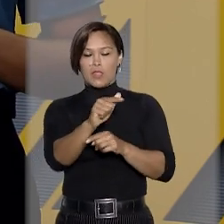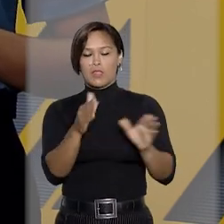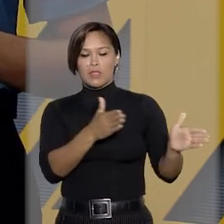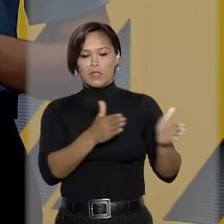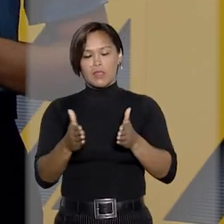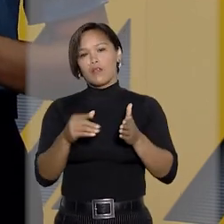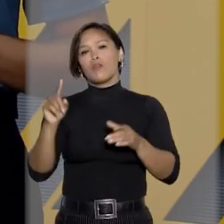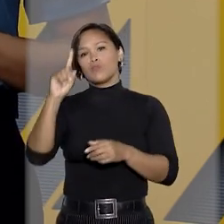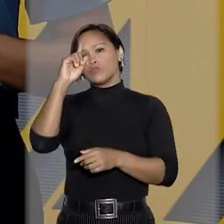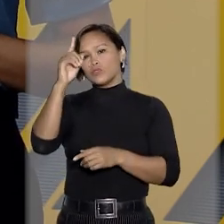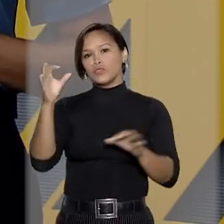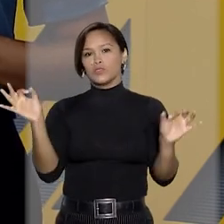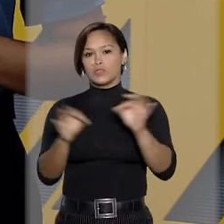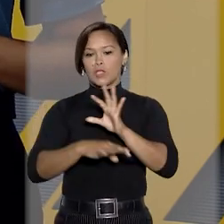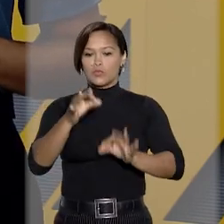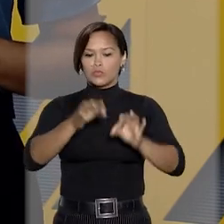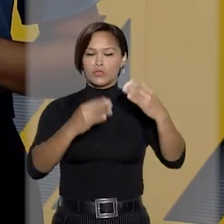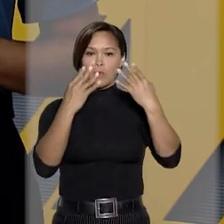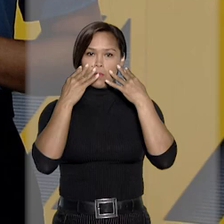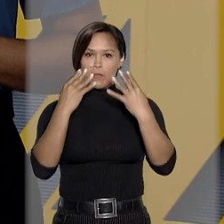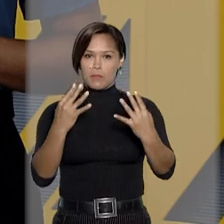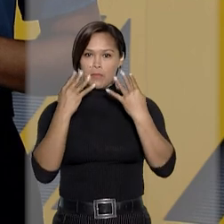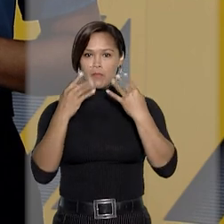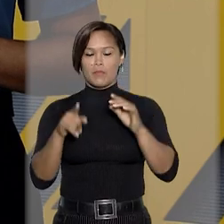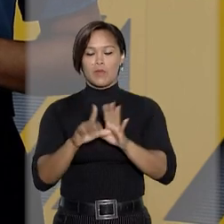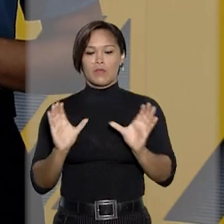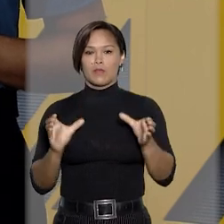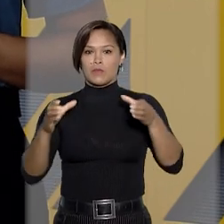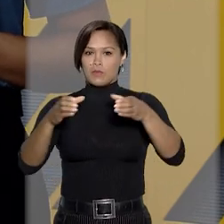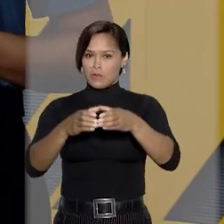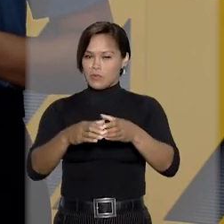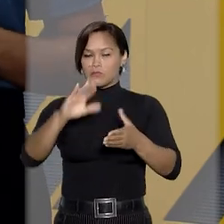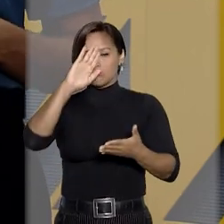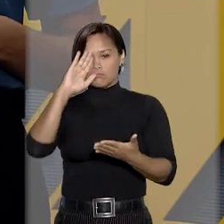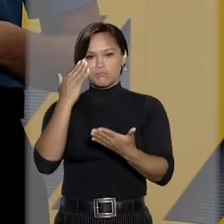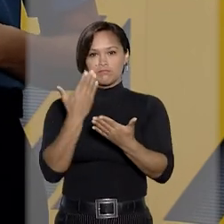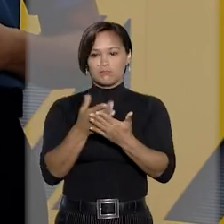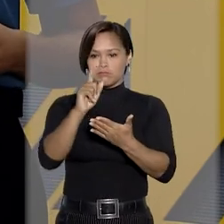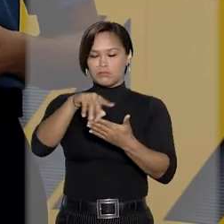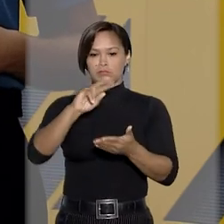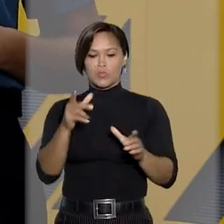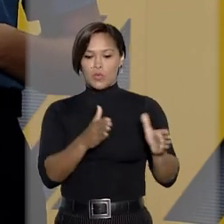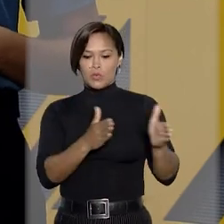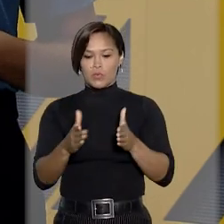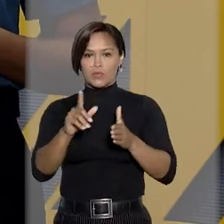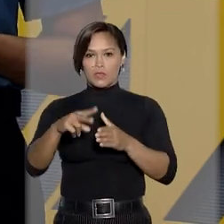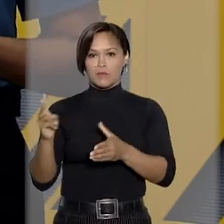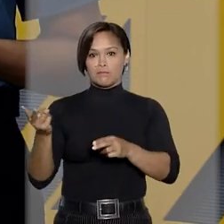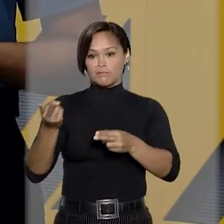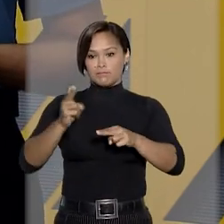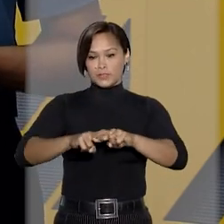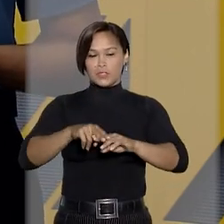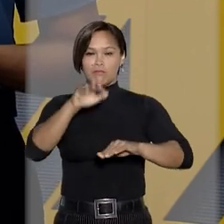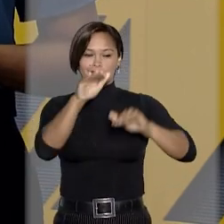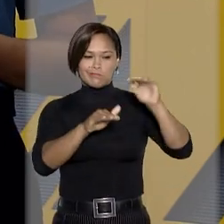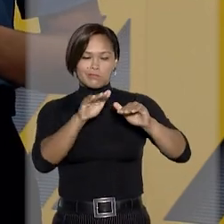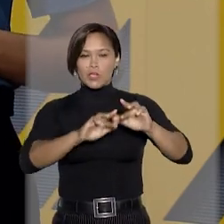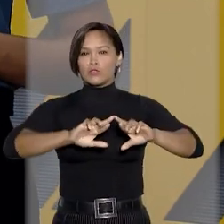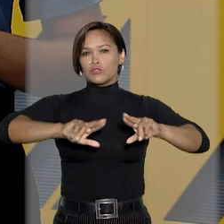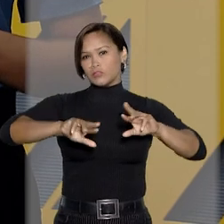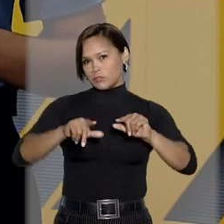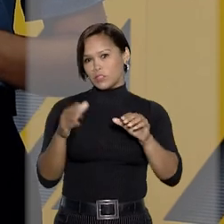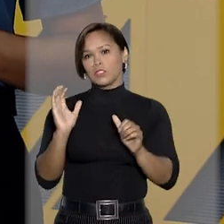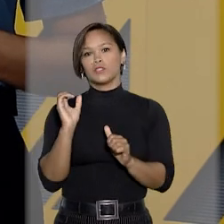previsão de data para sessão de júri popular. O colegiado considerou o tempo da prisão cautelar desproporcional